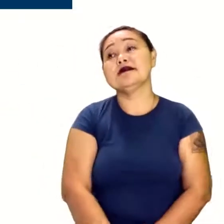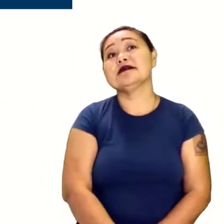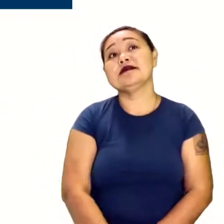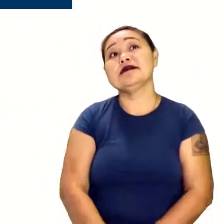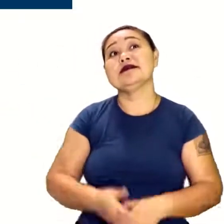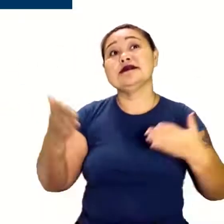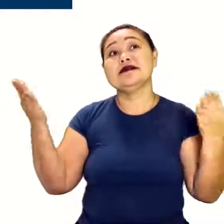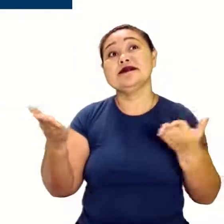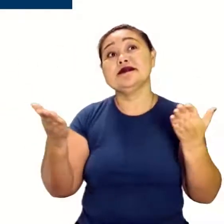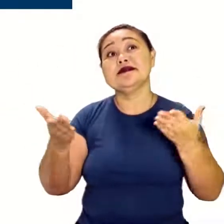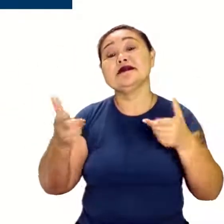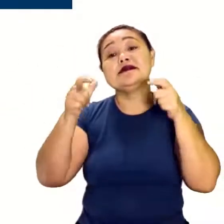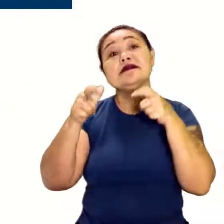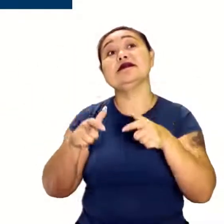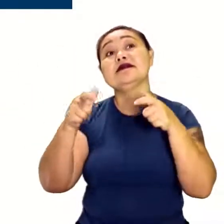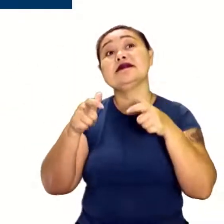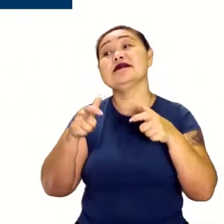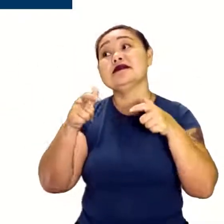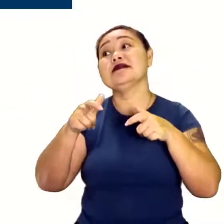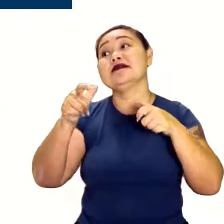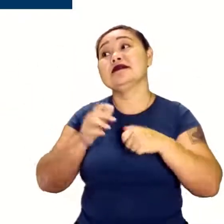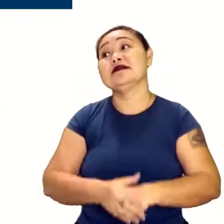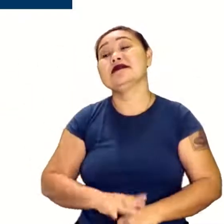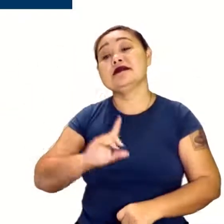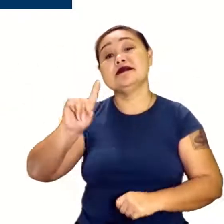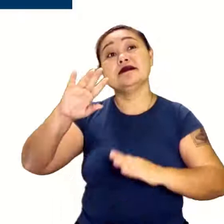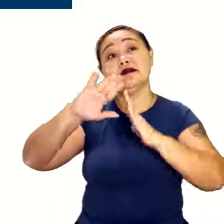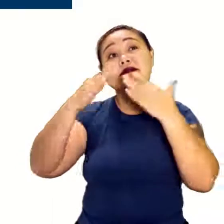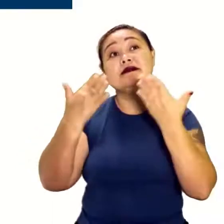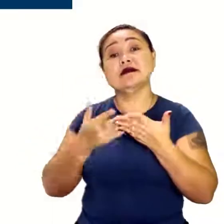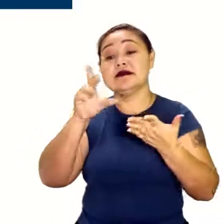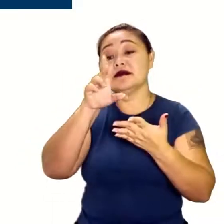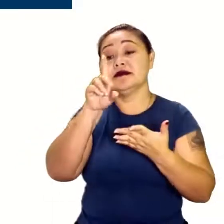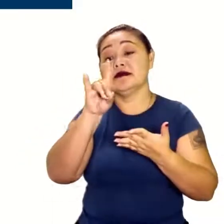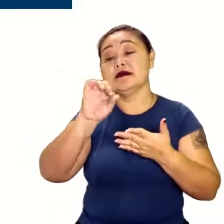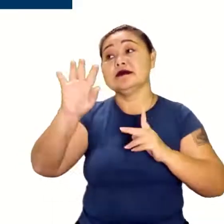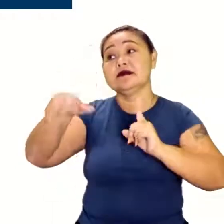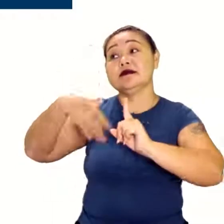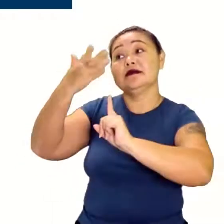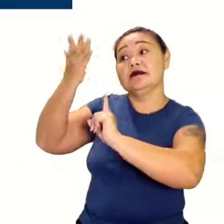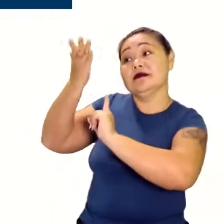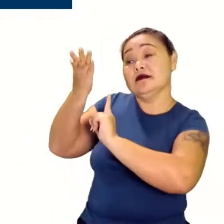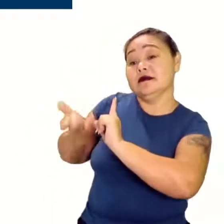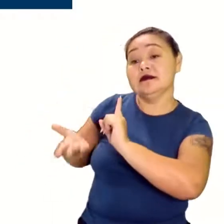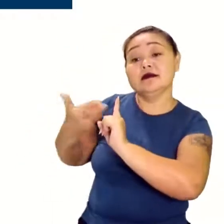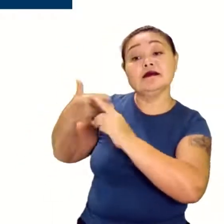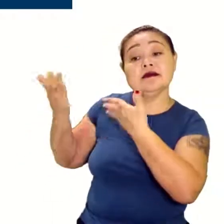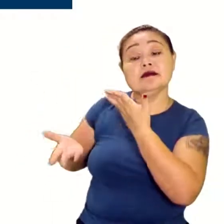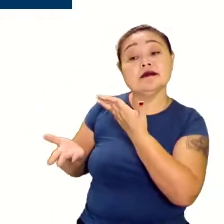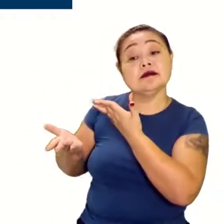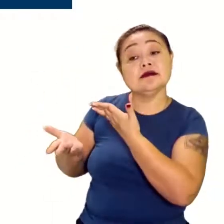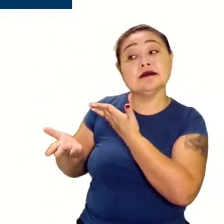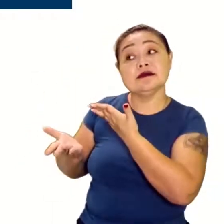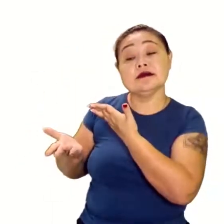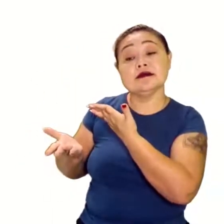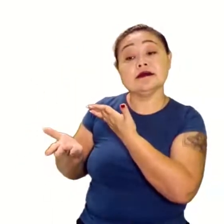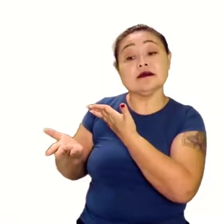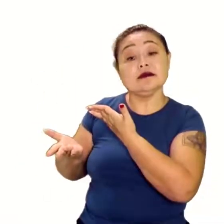E hoje vai ser onde? Nossa escola do dia, homenagem, oferecimento de hoje vai